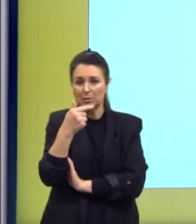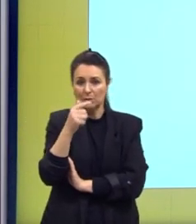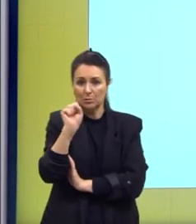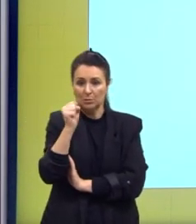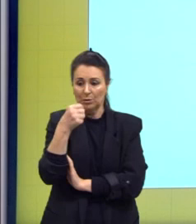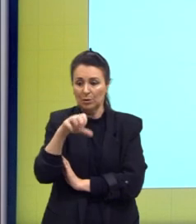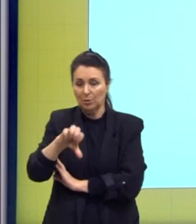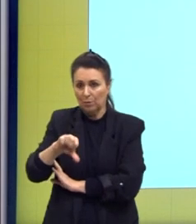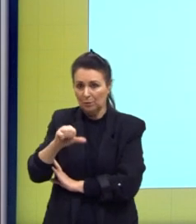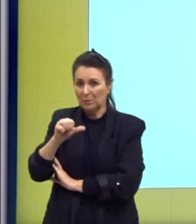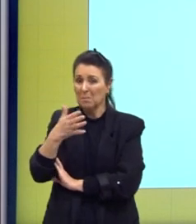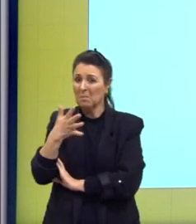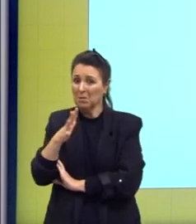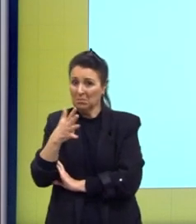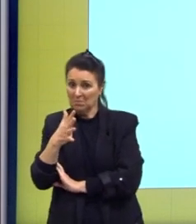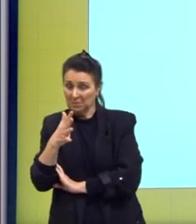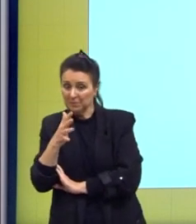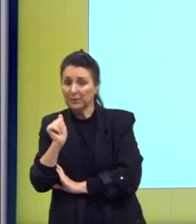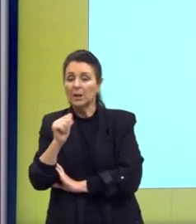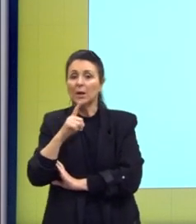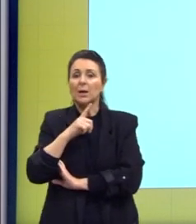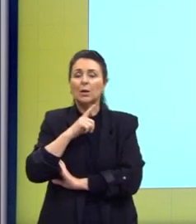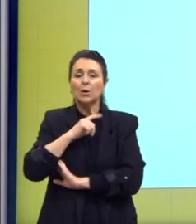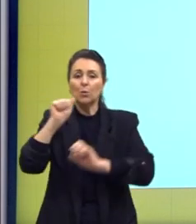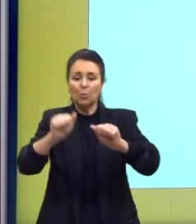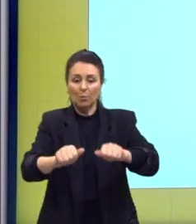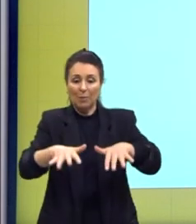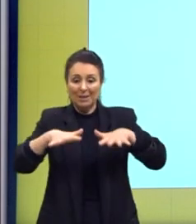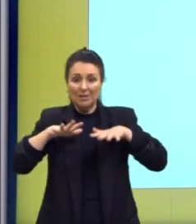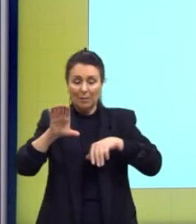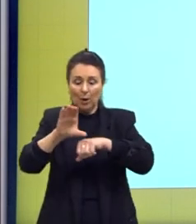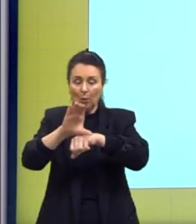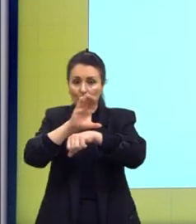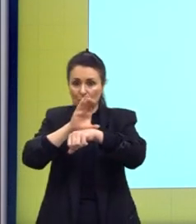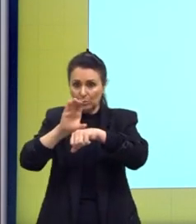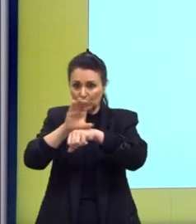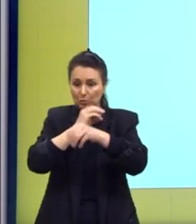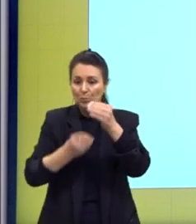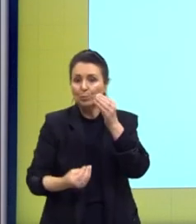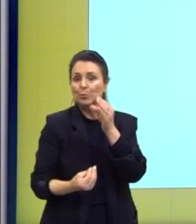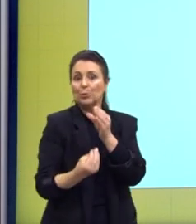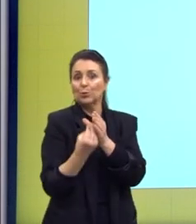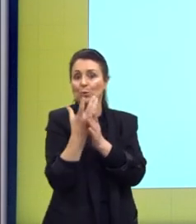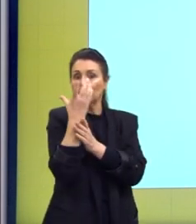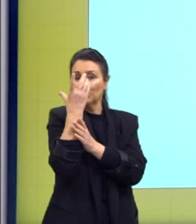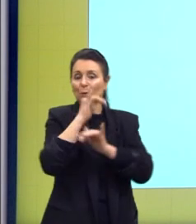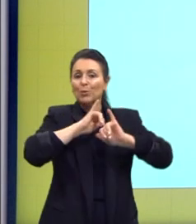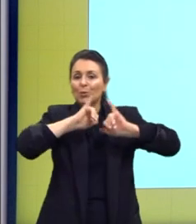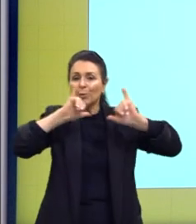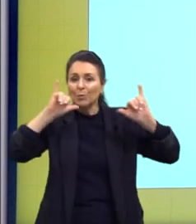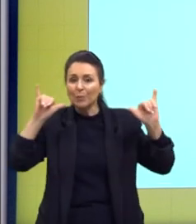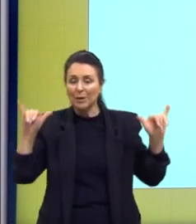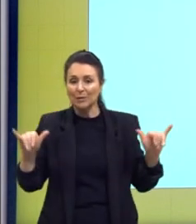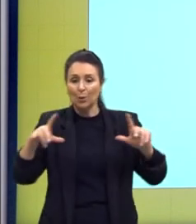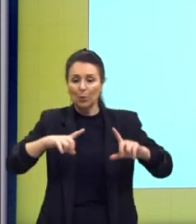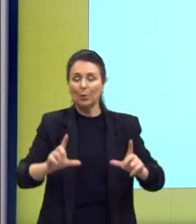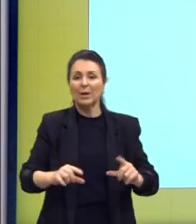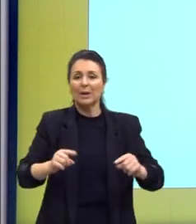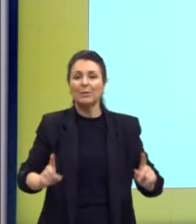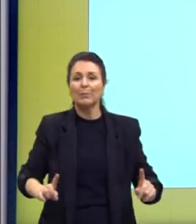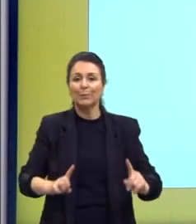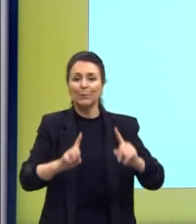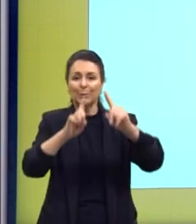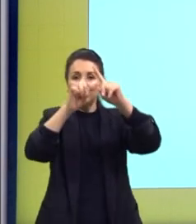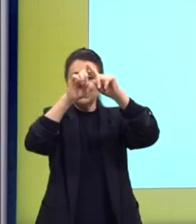1789 precisamente que uma assembleia constituinte produziu e proclamou um Paris a